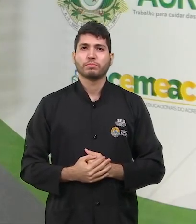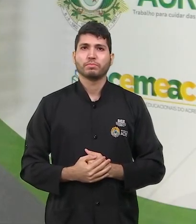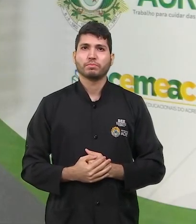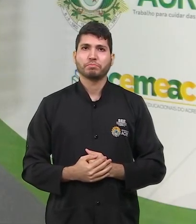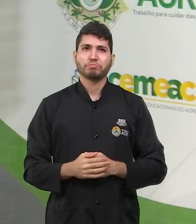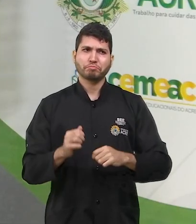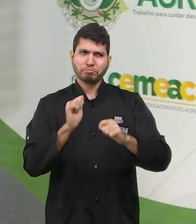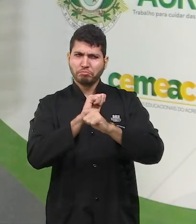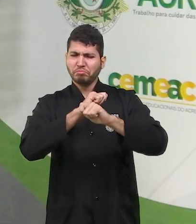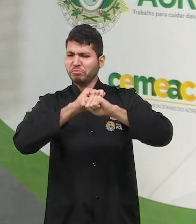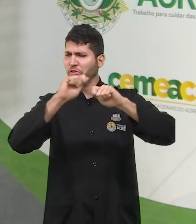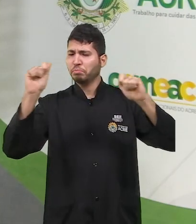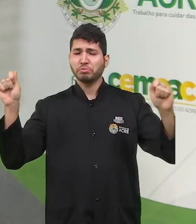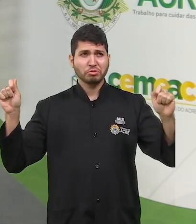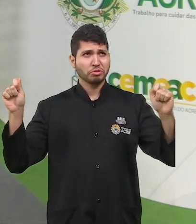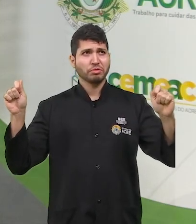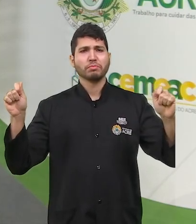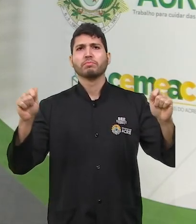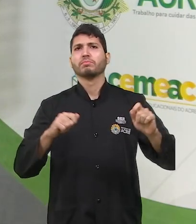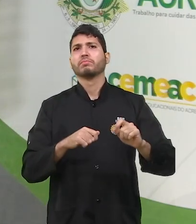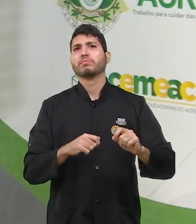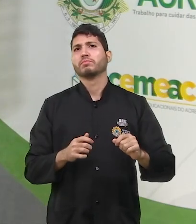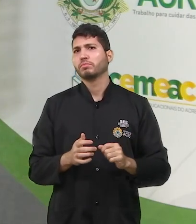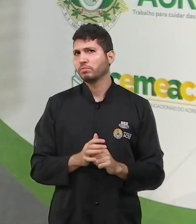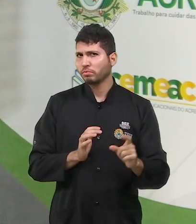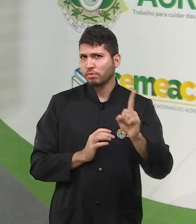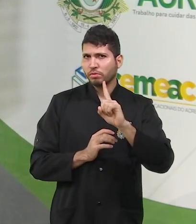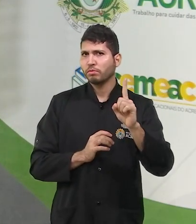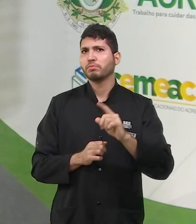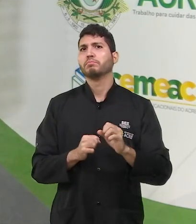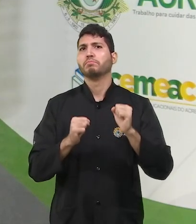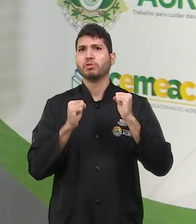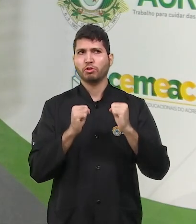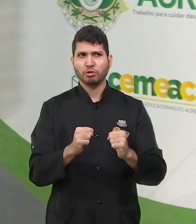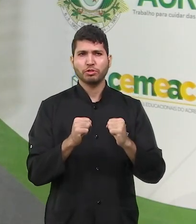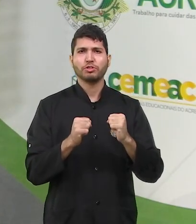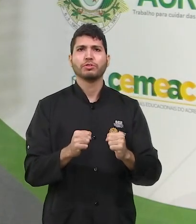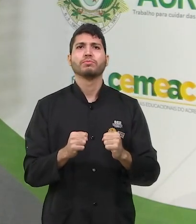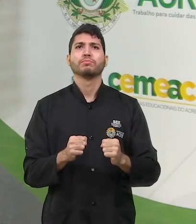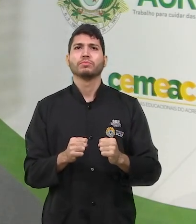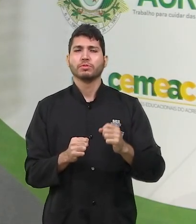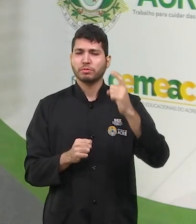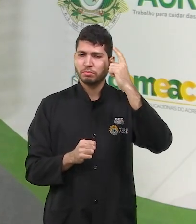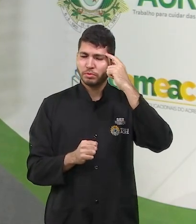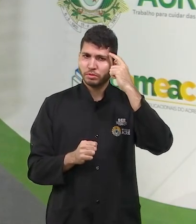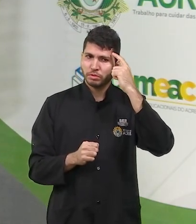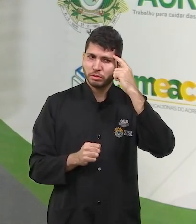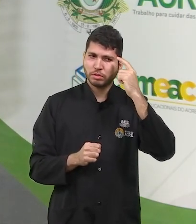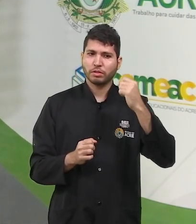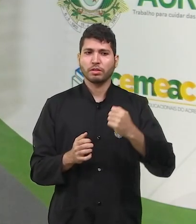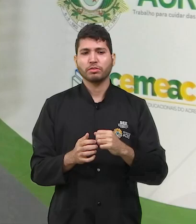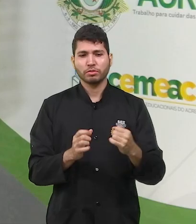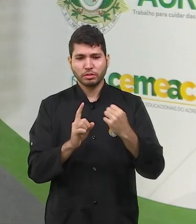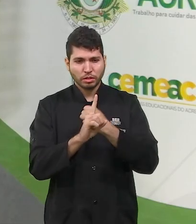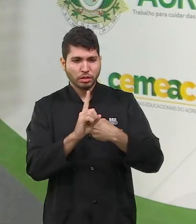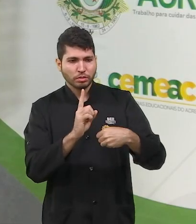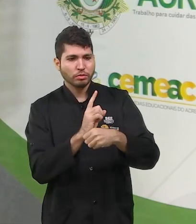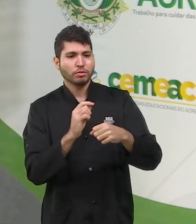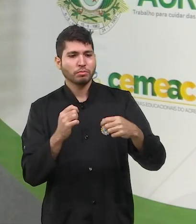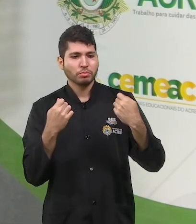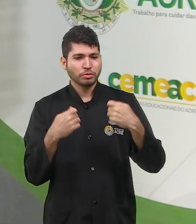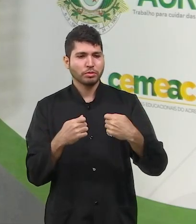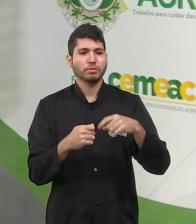ser praticado, mas é conforme aquilo que eu expliquei na aula. É algo que precisa partir da sociedade, é algo